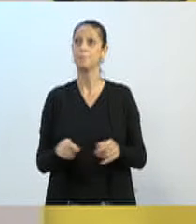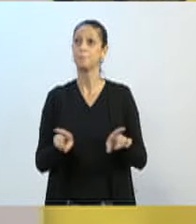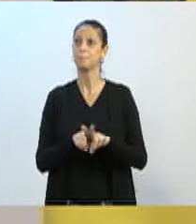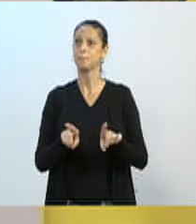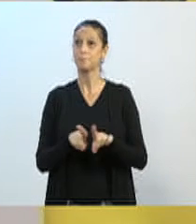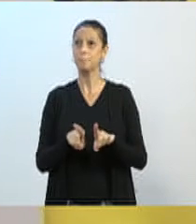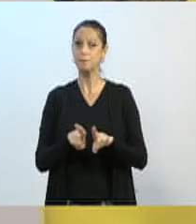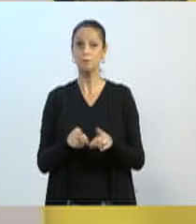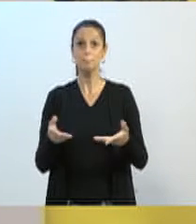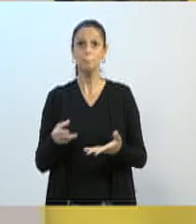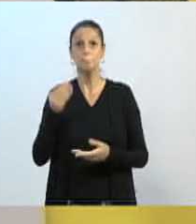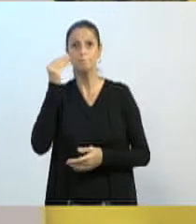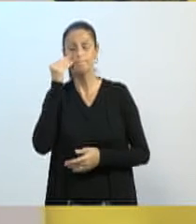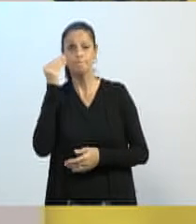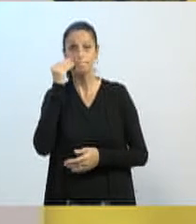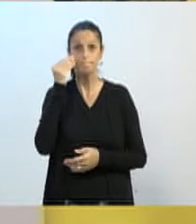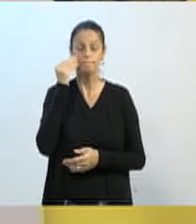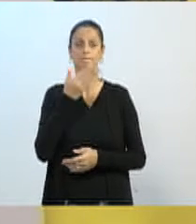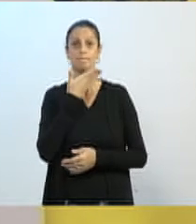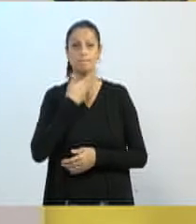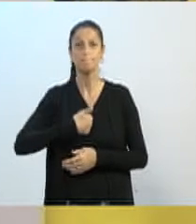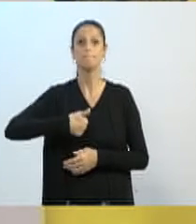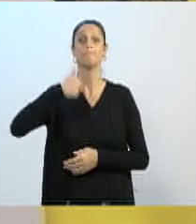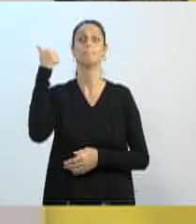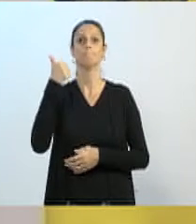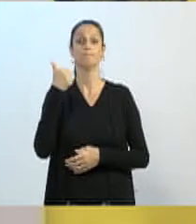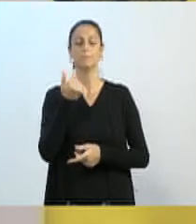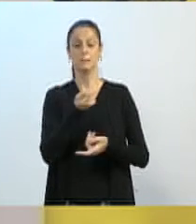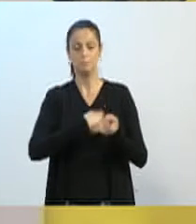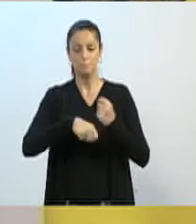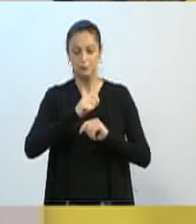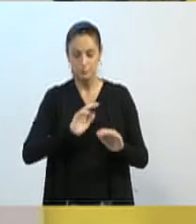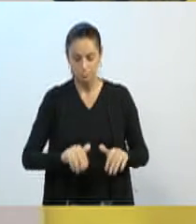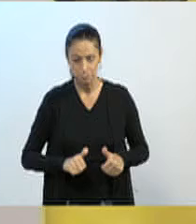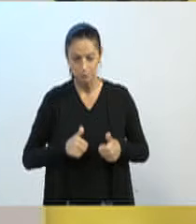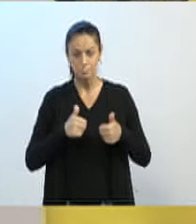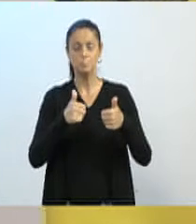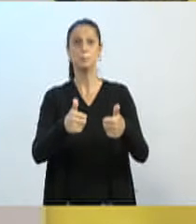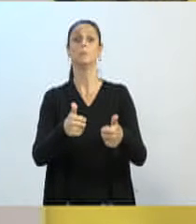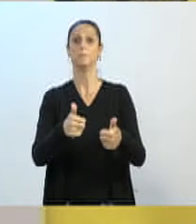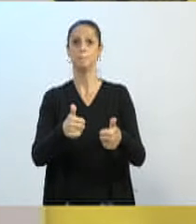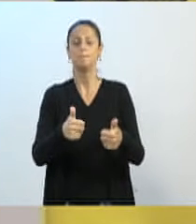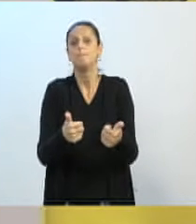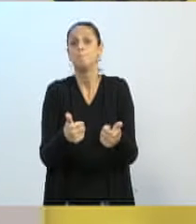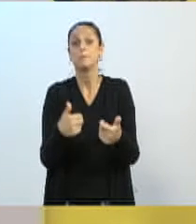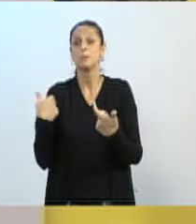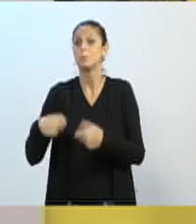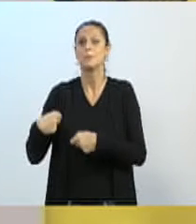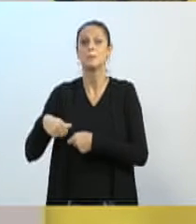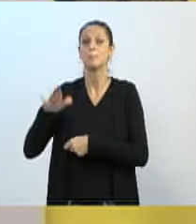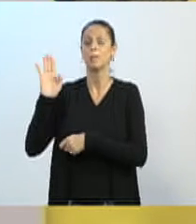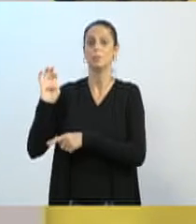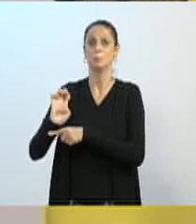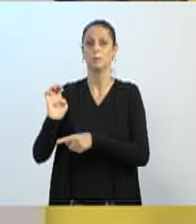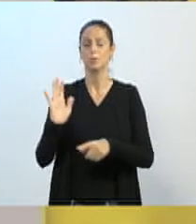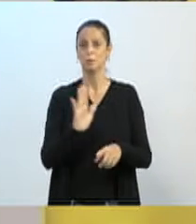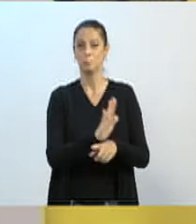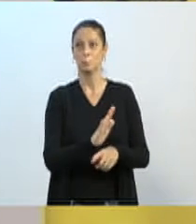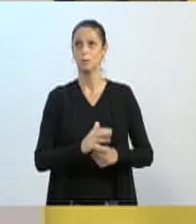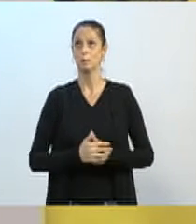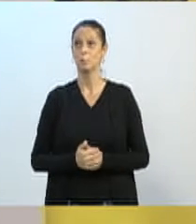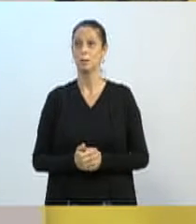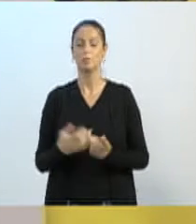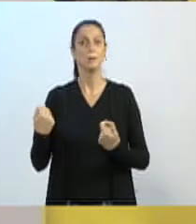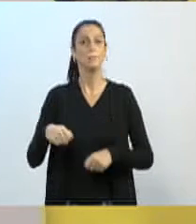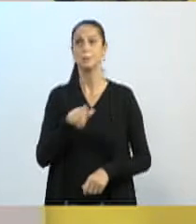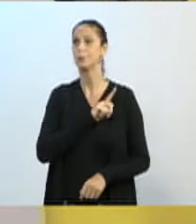corda do pescoço dos empreendedores da área, vereador professor Gilson, não é necessário mais intervenção estatal. Não é necessário que o